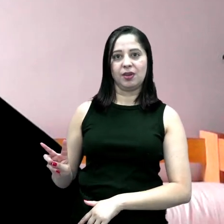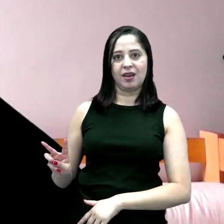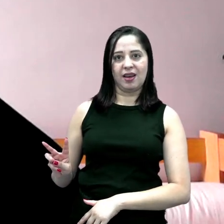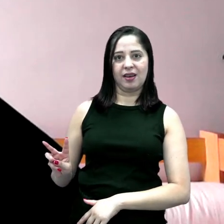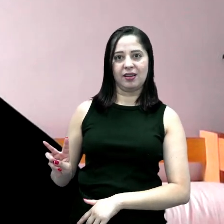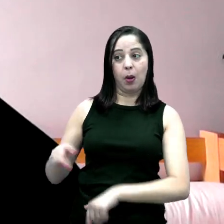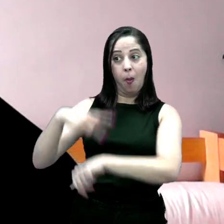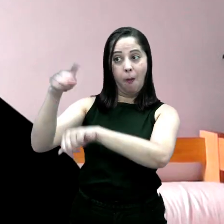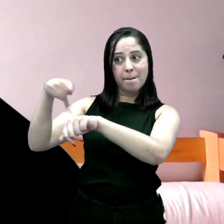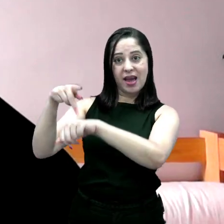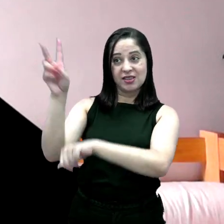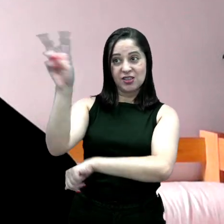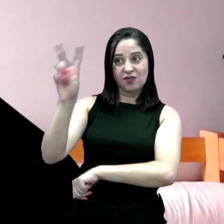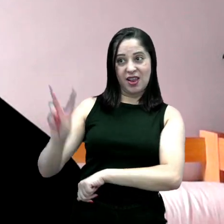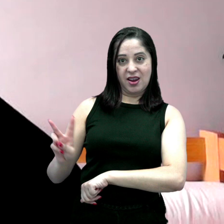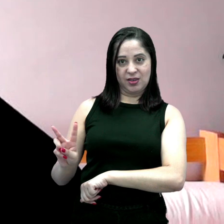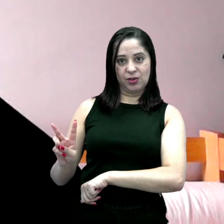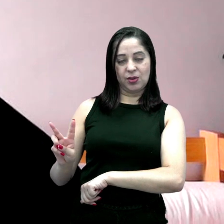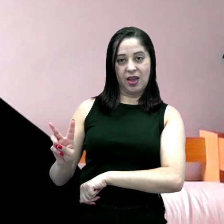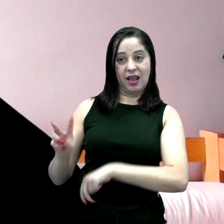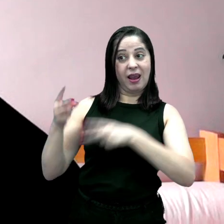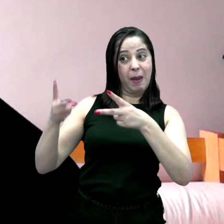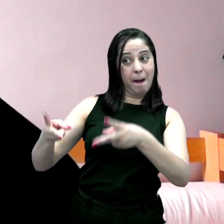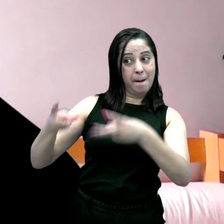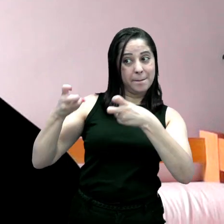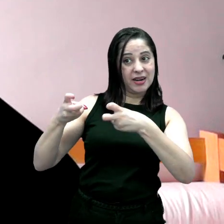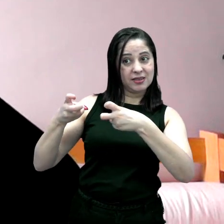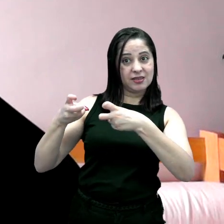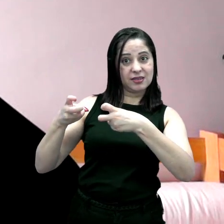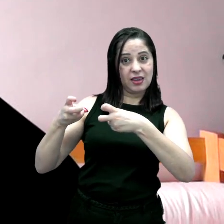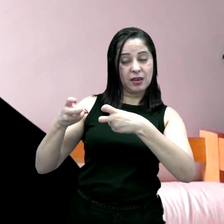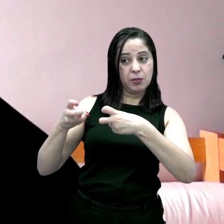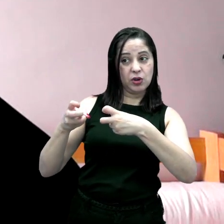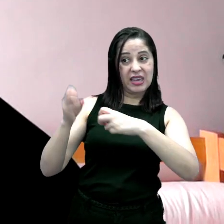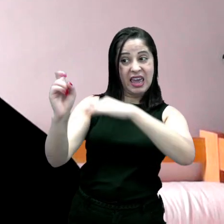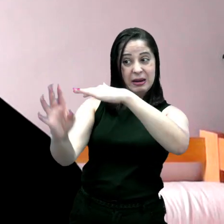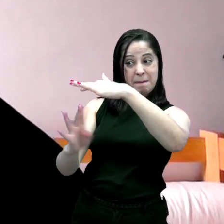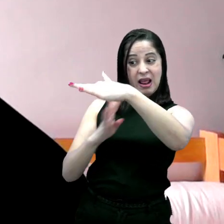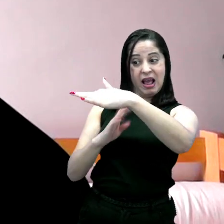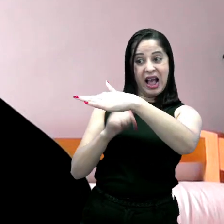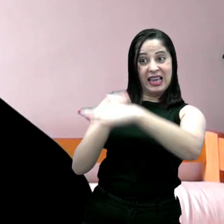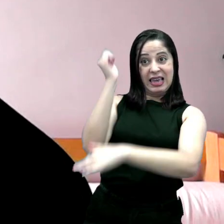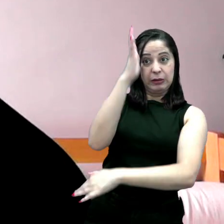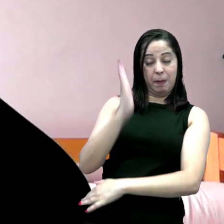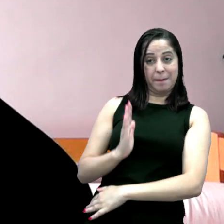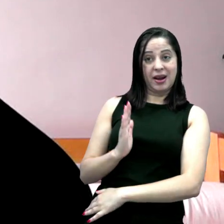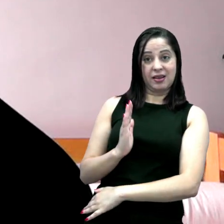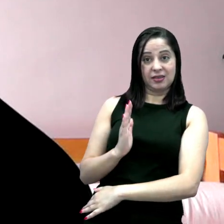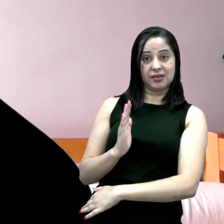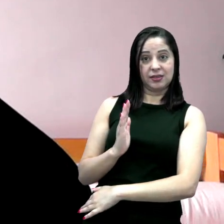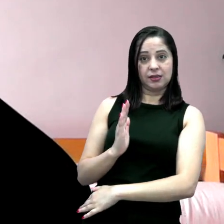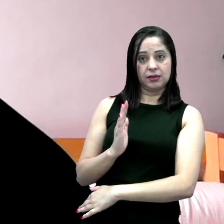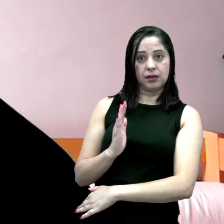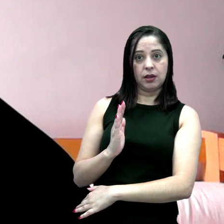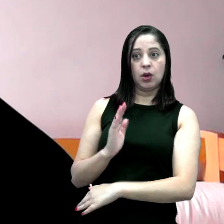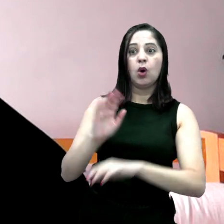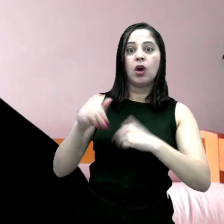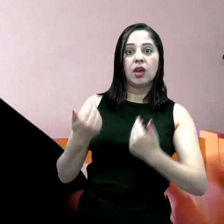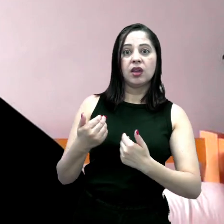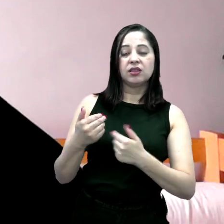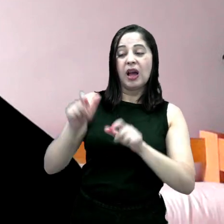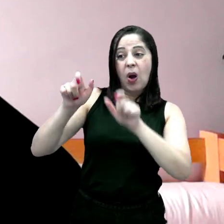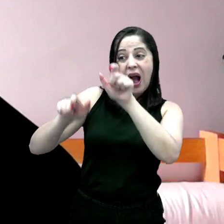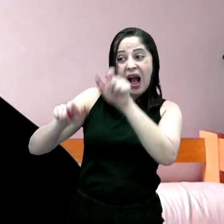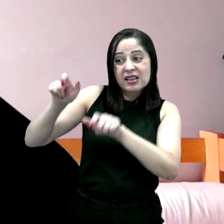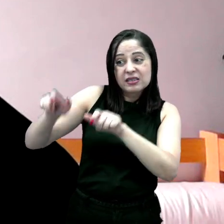recente, né? A gente vê essa imigração deles para o Brasil, né? E aí eles acabam saindo